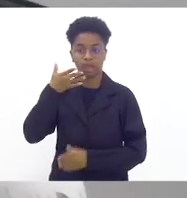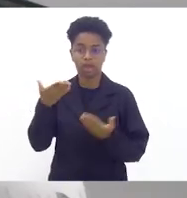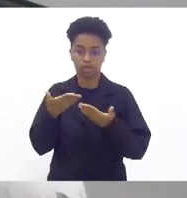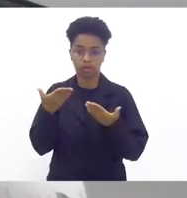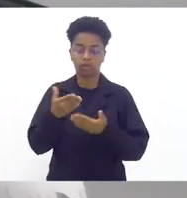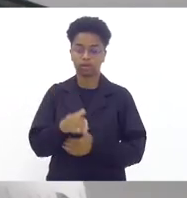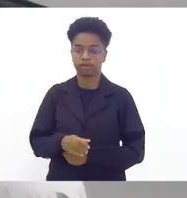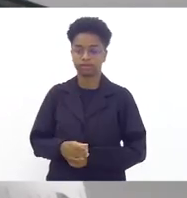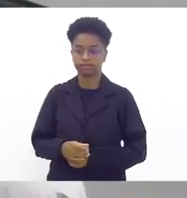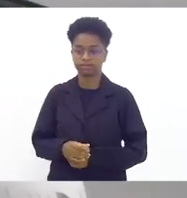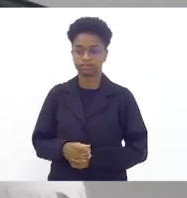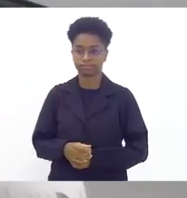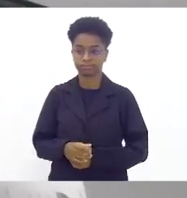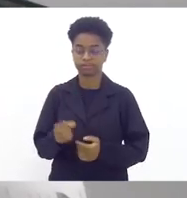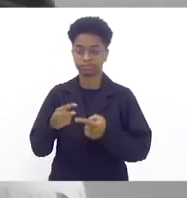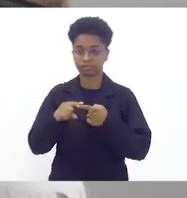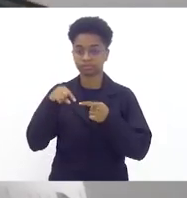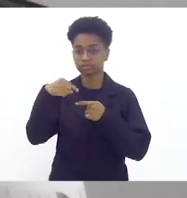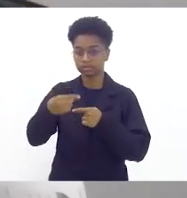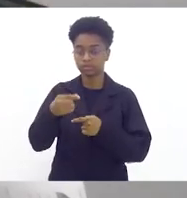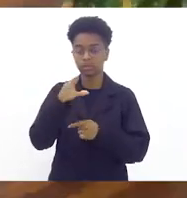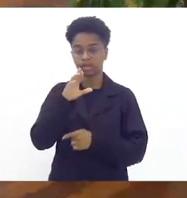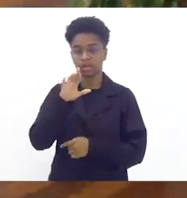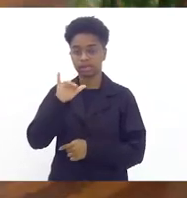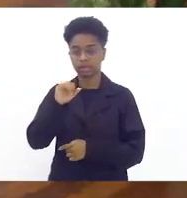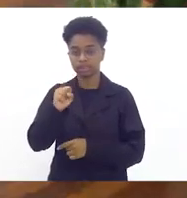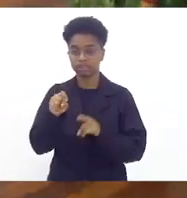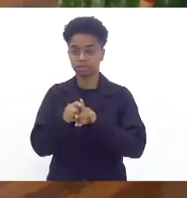a sua fala, porque a última da Cris vai passar também os informes.